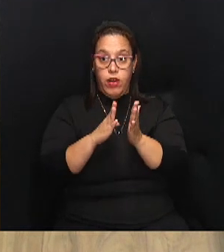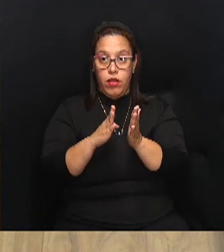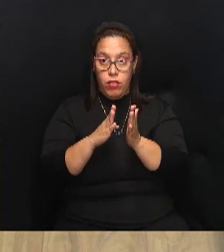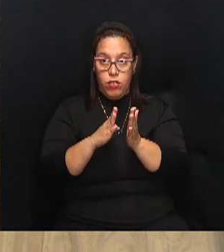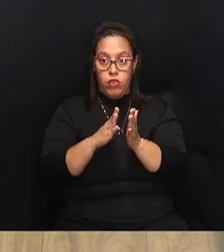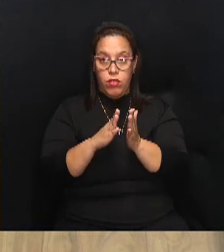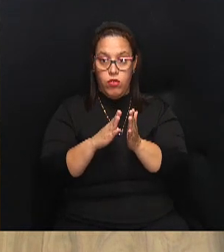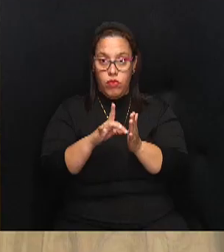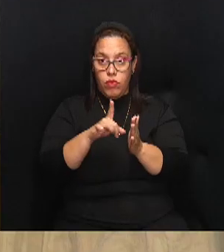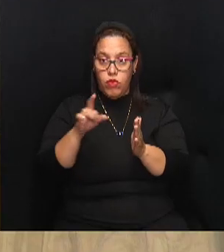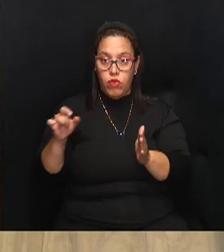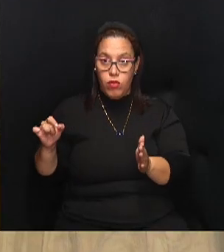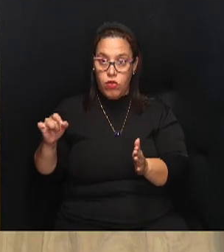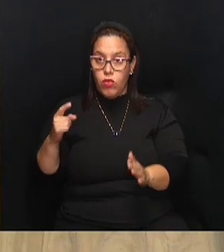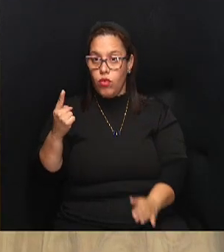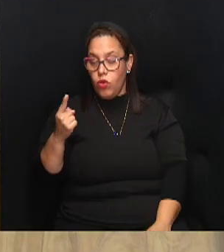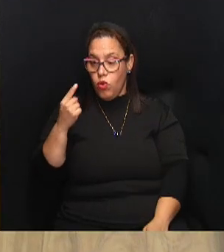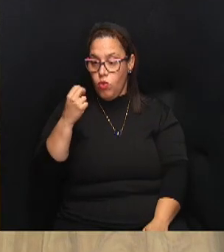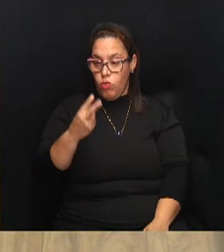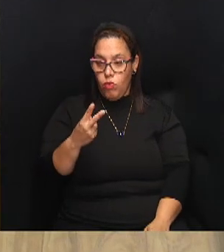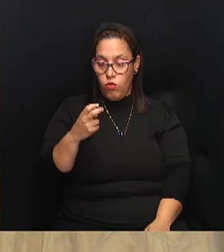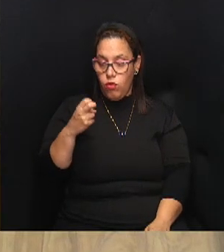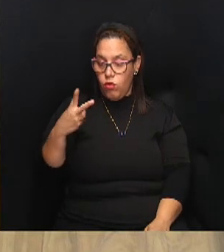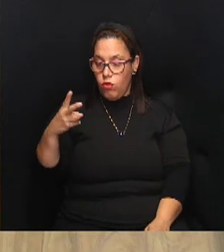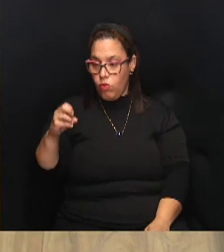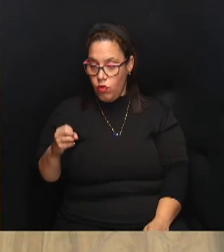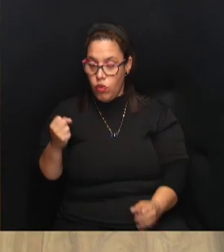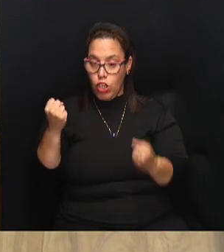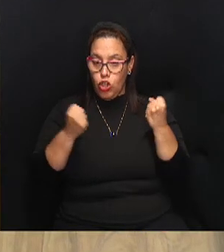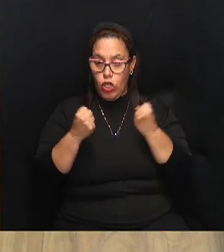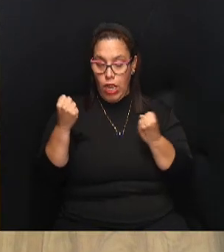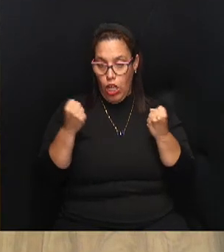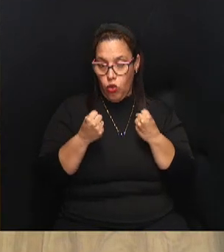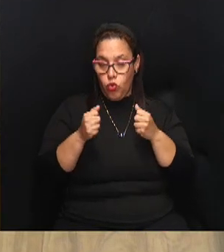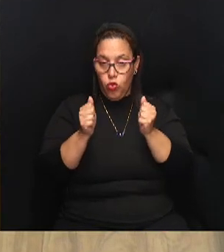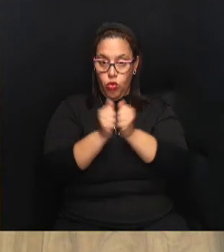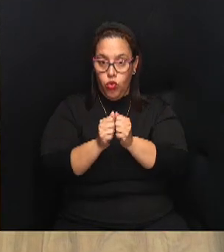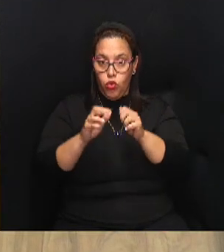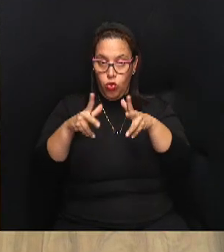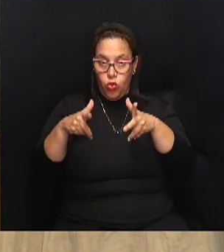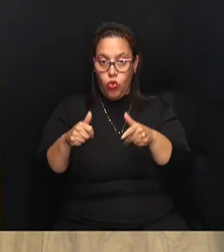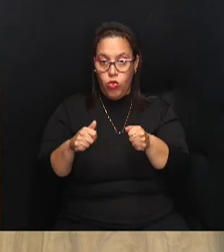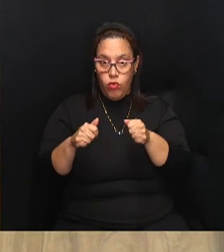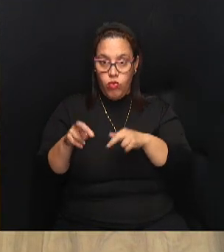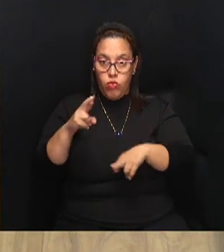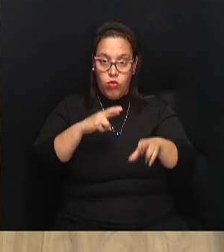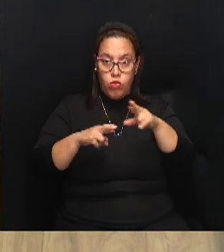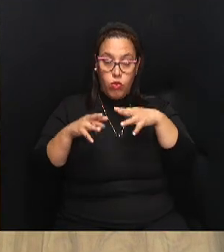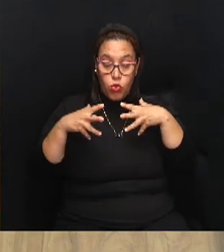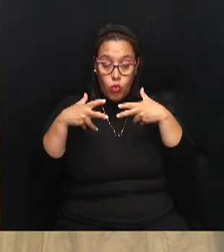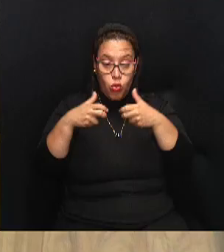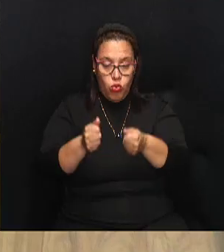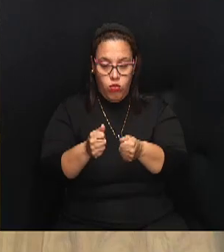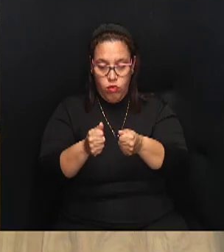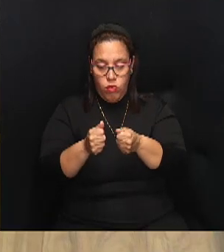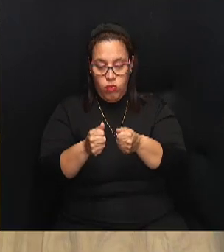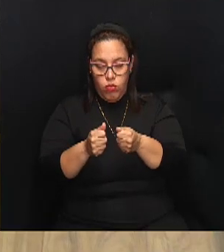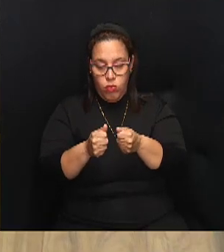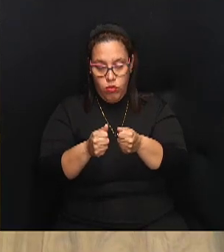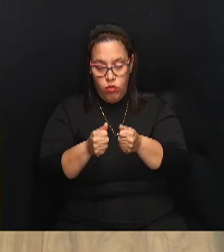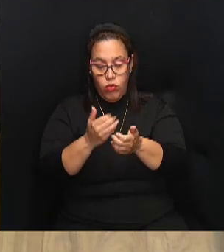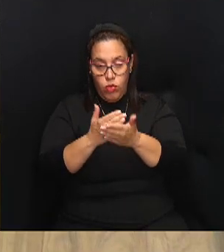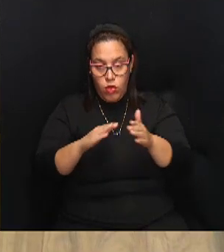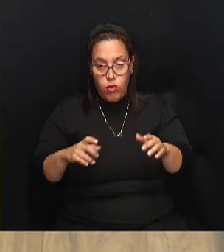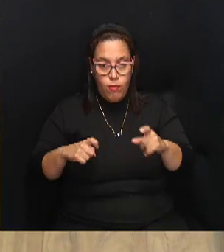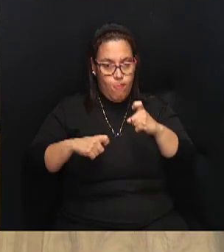Então saía, de vez de uma, duas, saía 20 viaturas de todos os órgãos e fiscalizava tudo. Então acabou